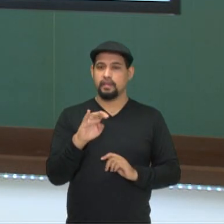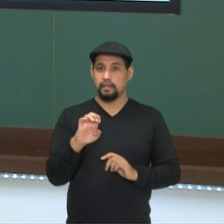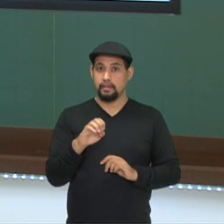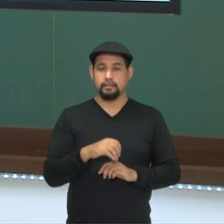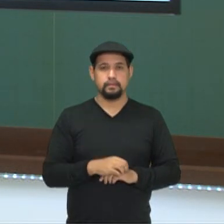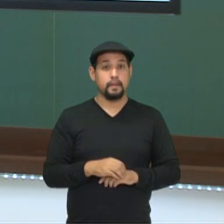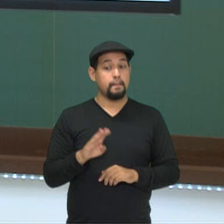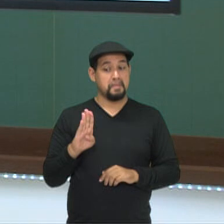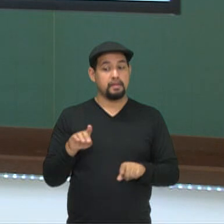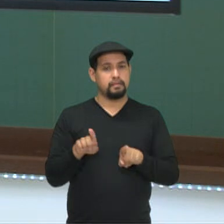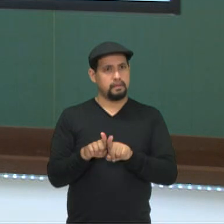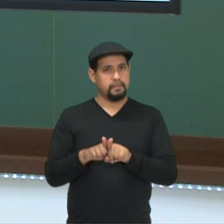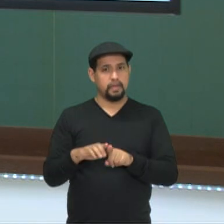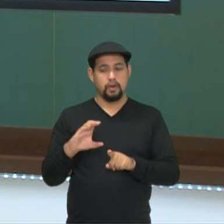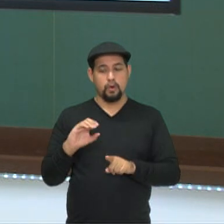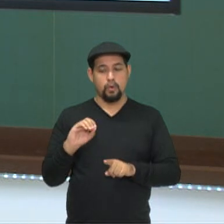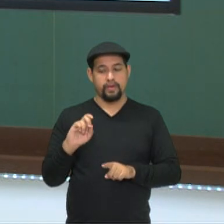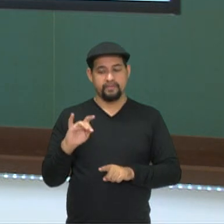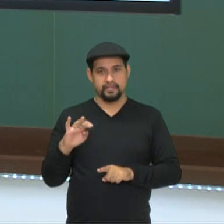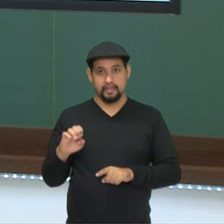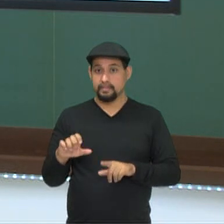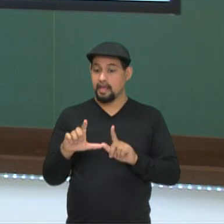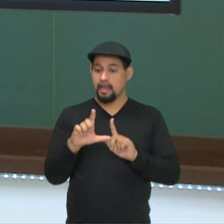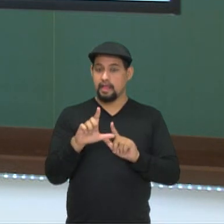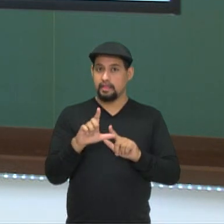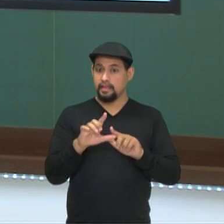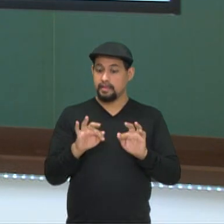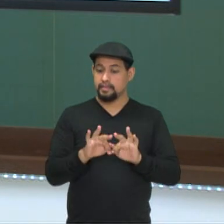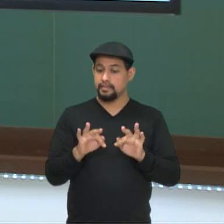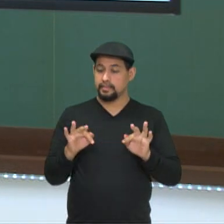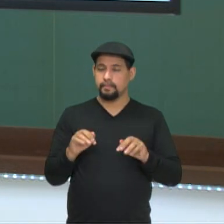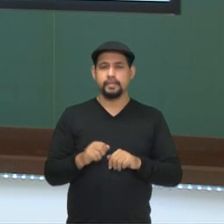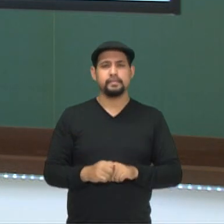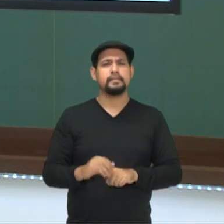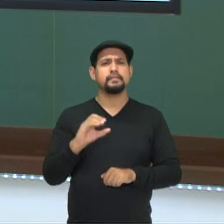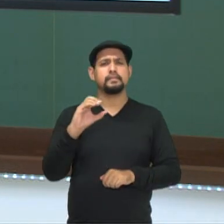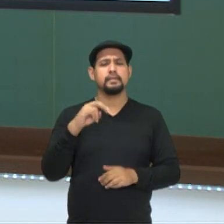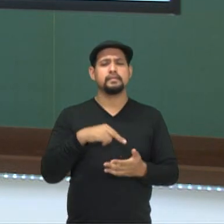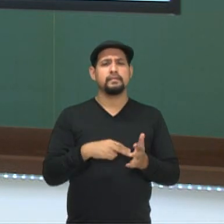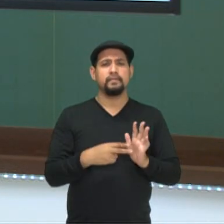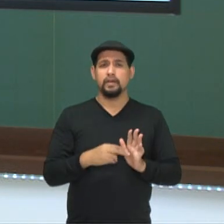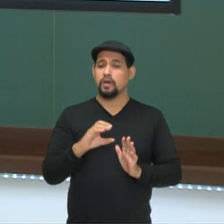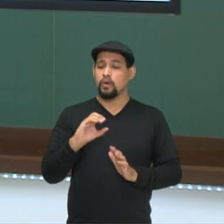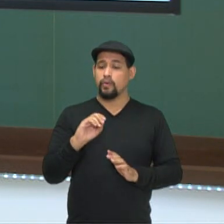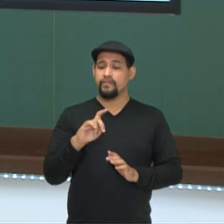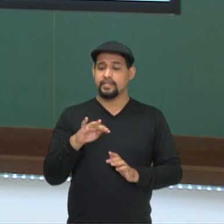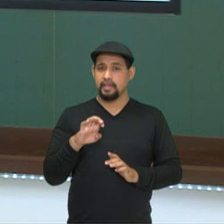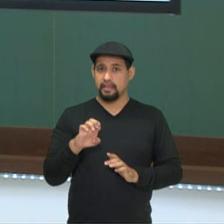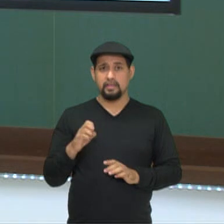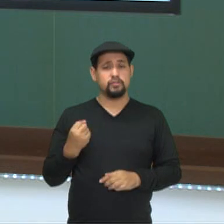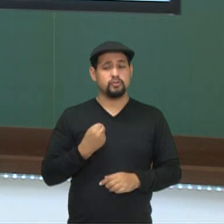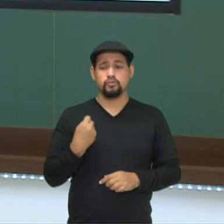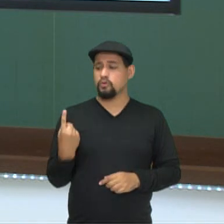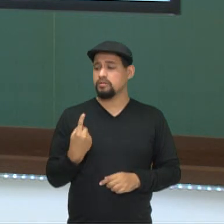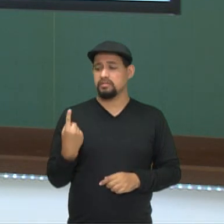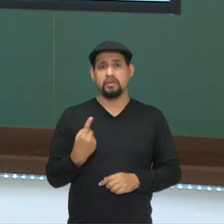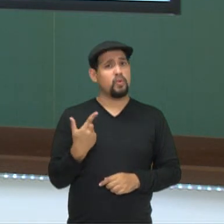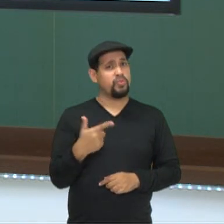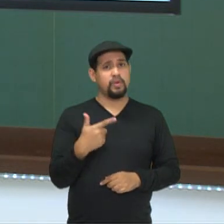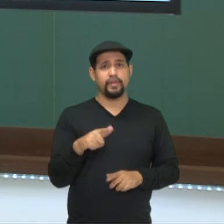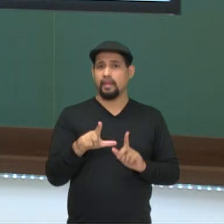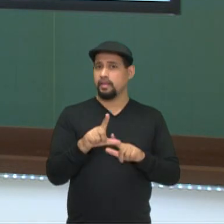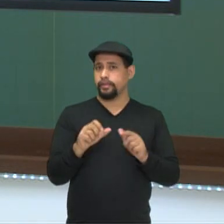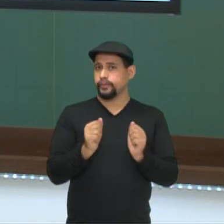b o outro coeficiente o número que acompanha a letra simples e c é o coeficiente sozinho sem letra termo